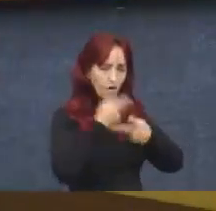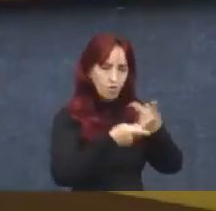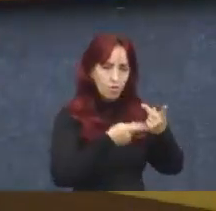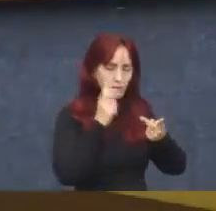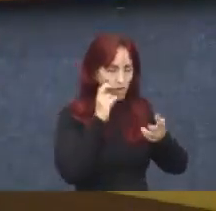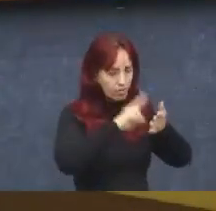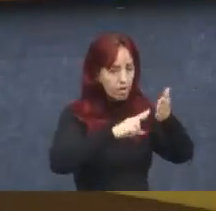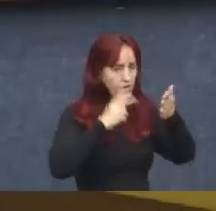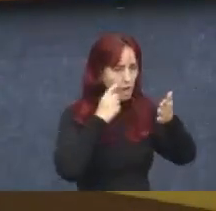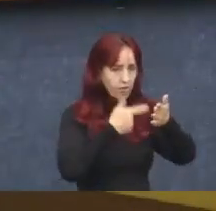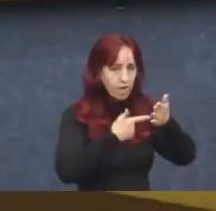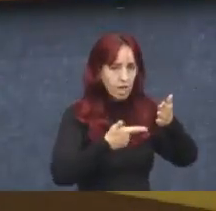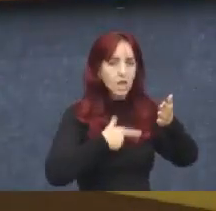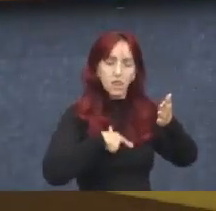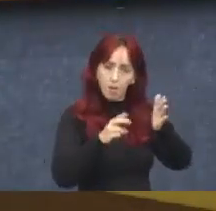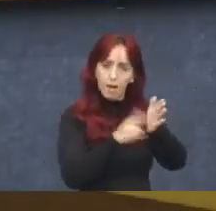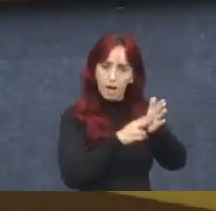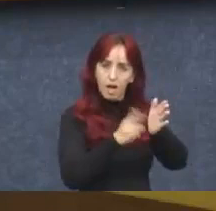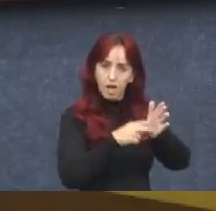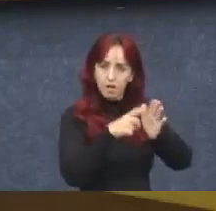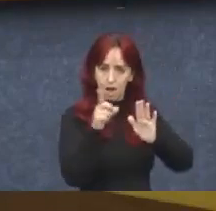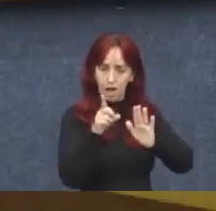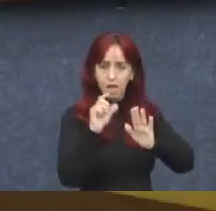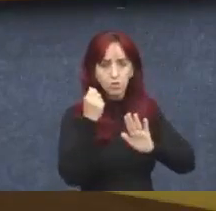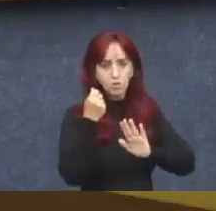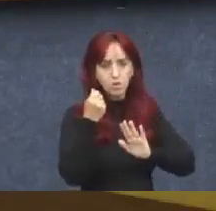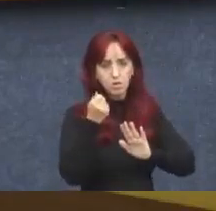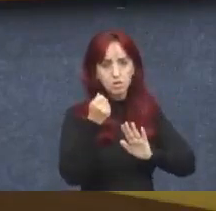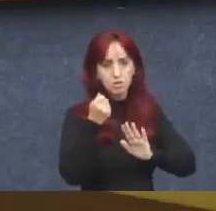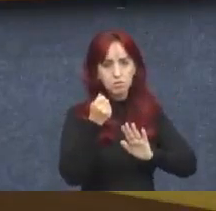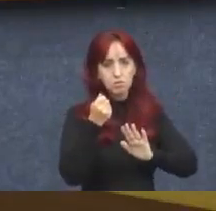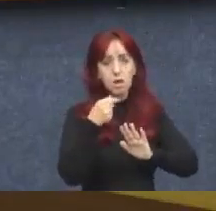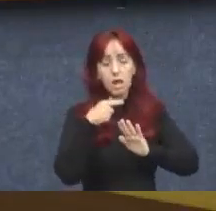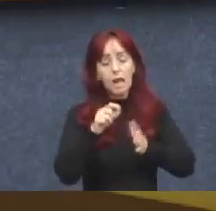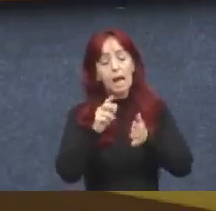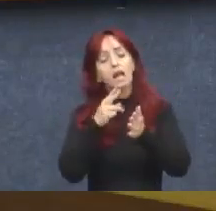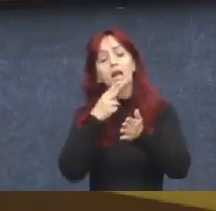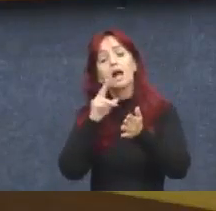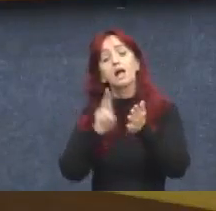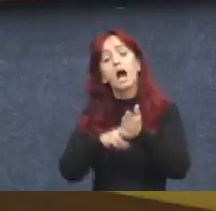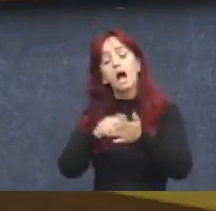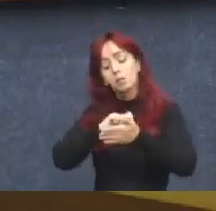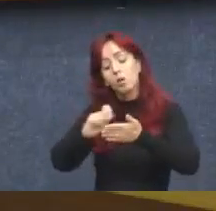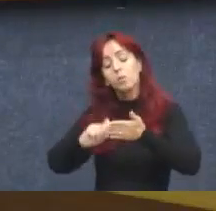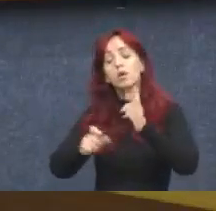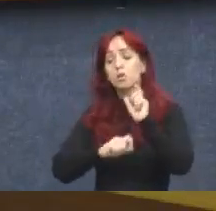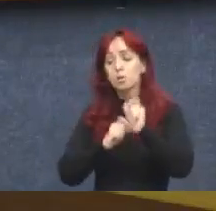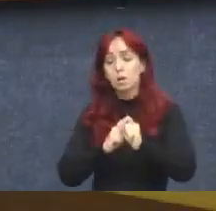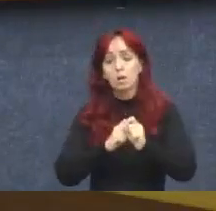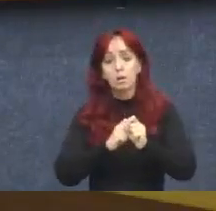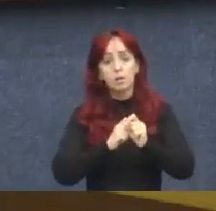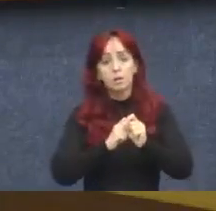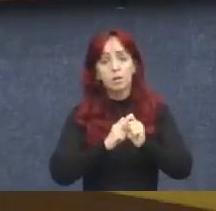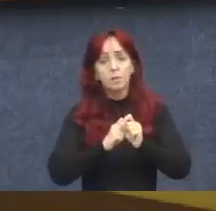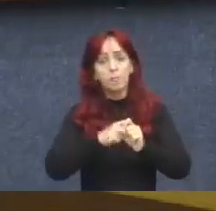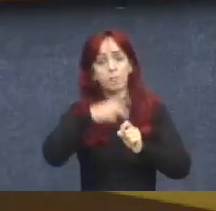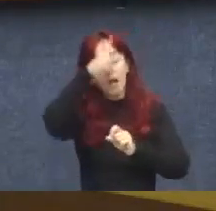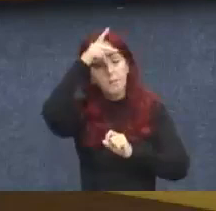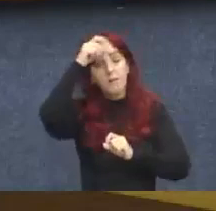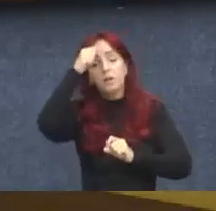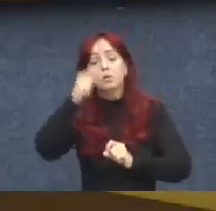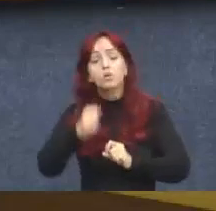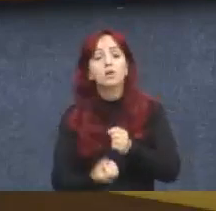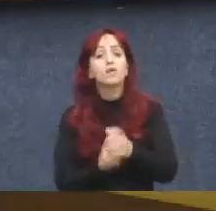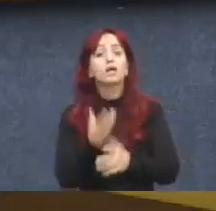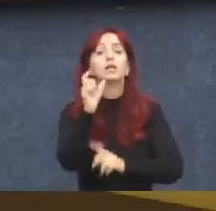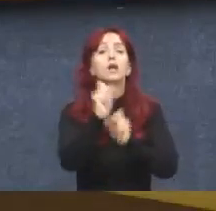Pode procurar lá, tem uma carta. E nessa carta eles falam isso. A prefeitura vai criar